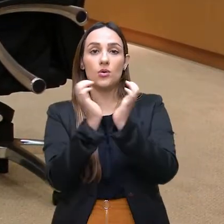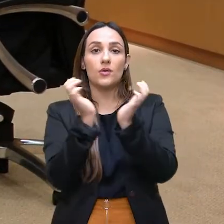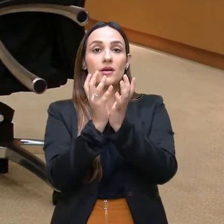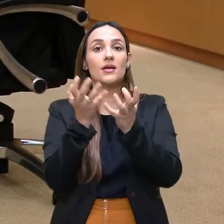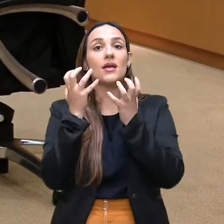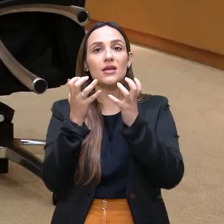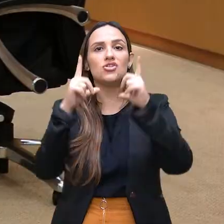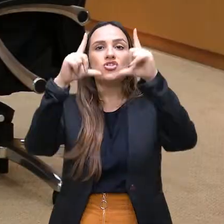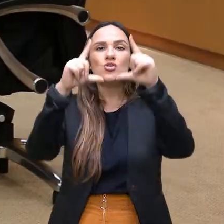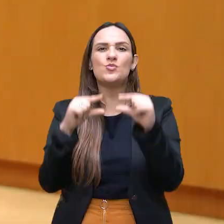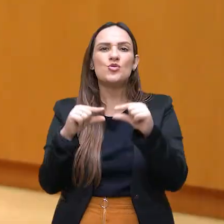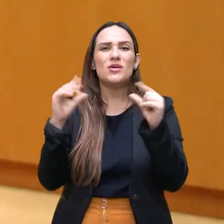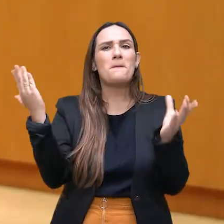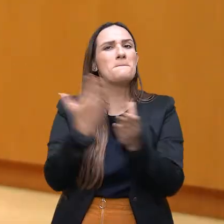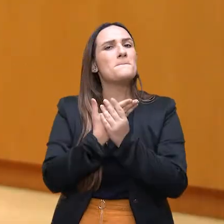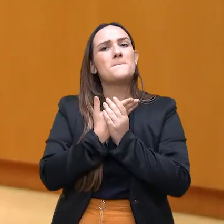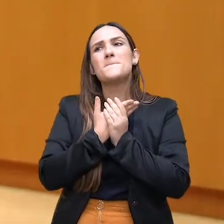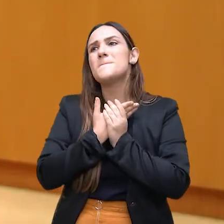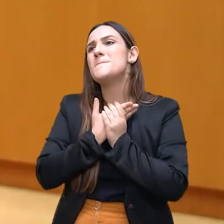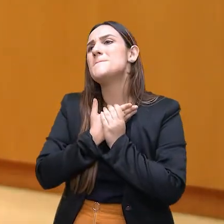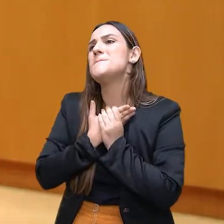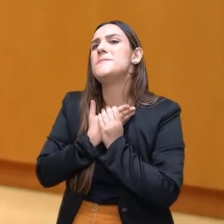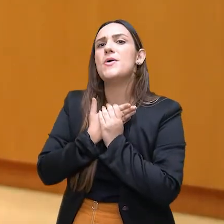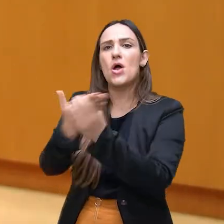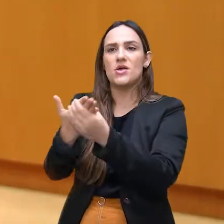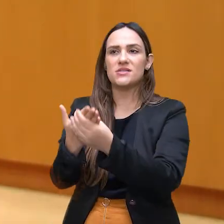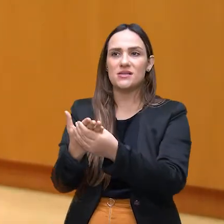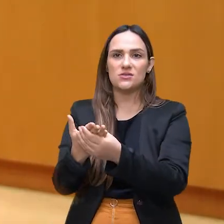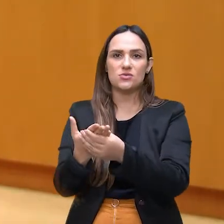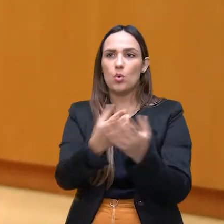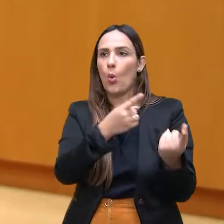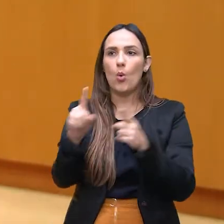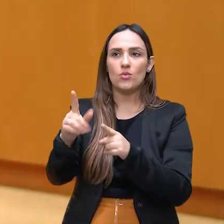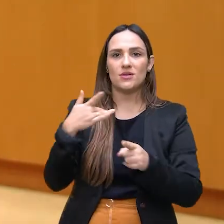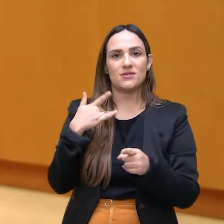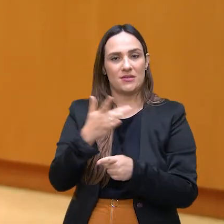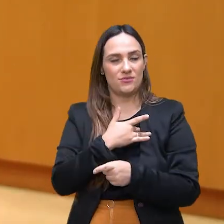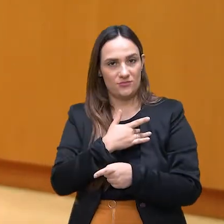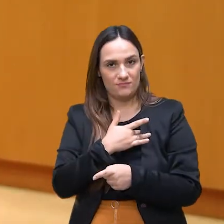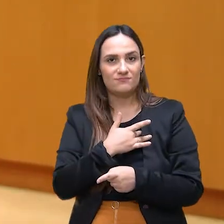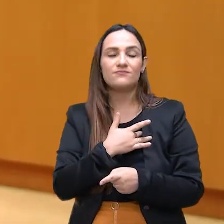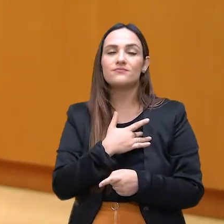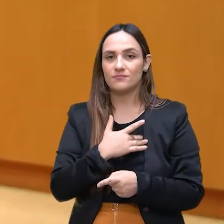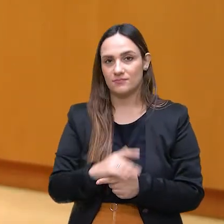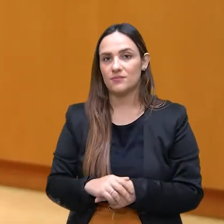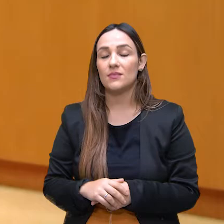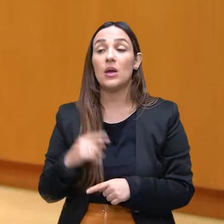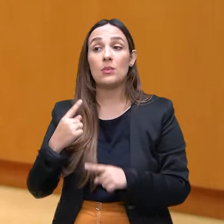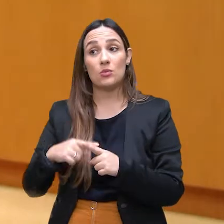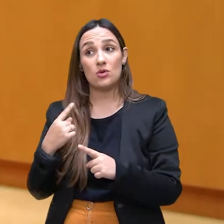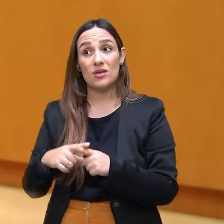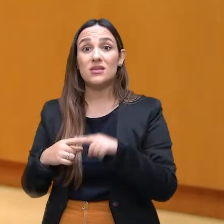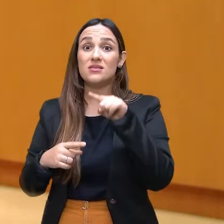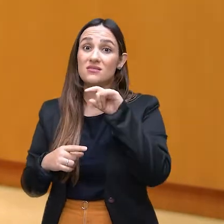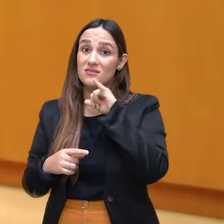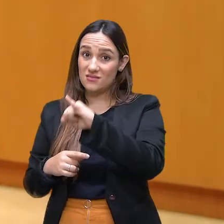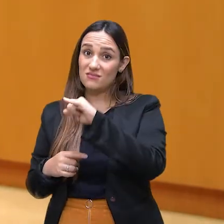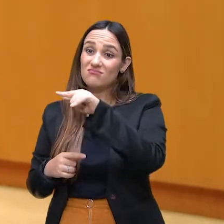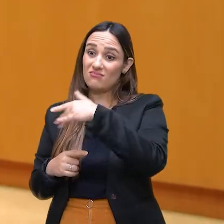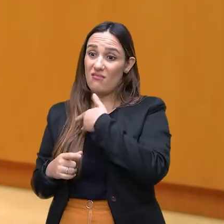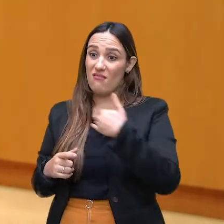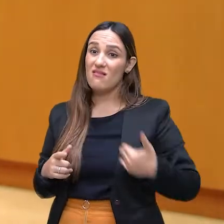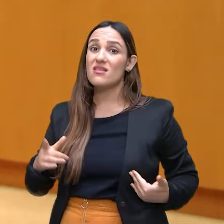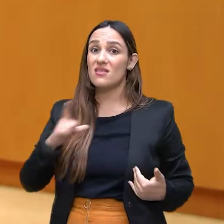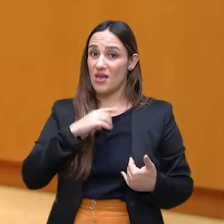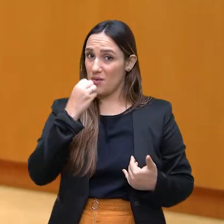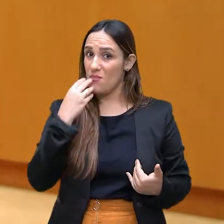a judicialização. Não só quando o Estado, né, o ente público, fornece um melhor serviço de saúde,